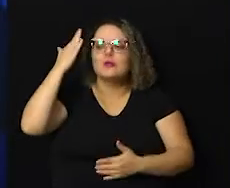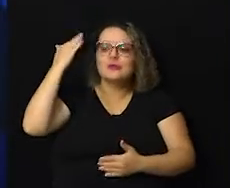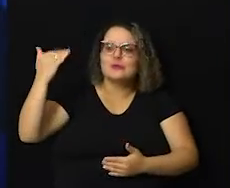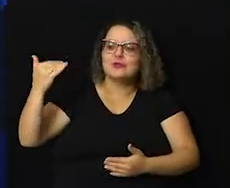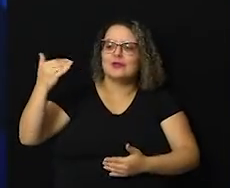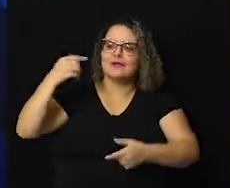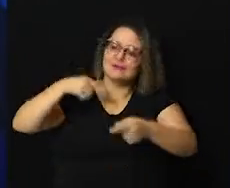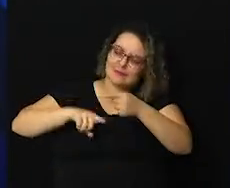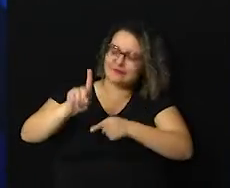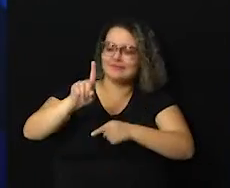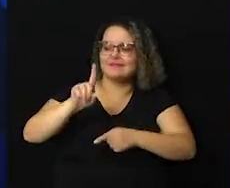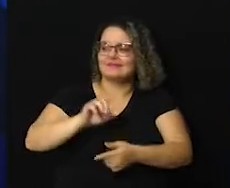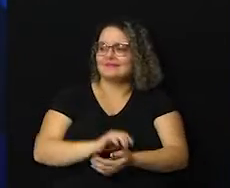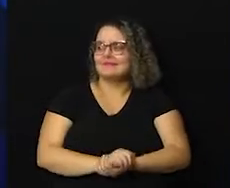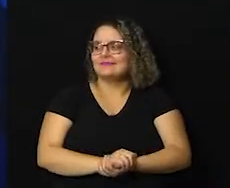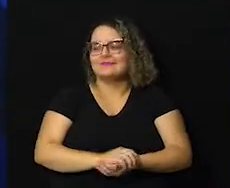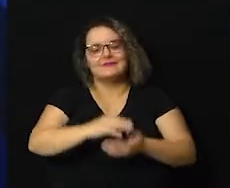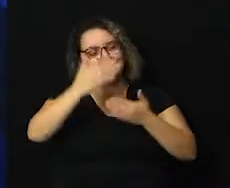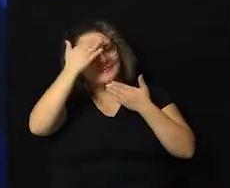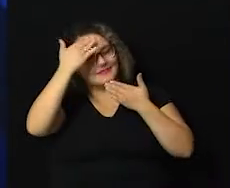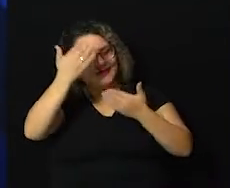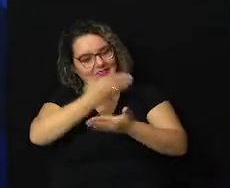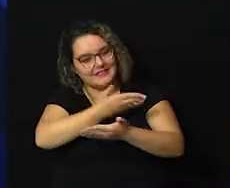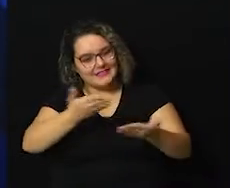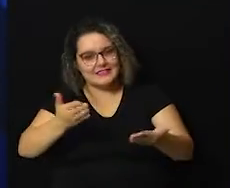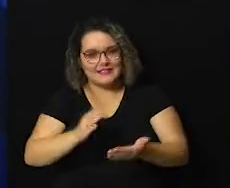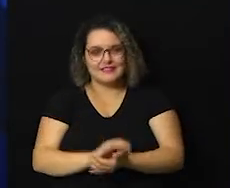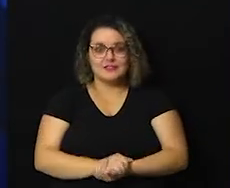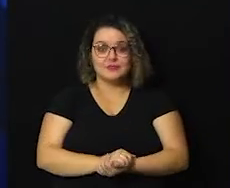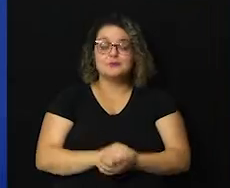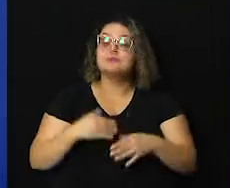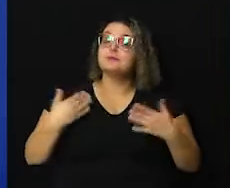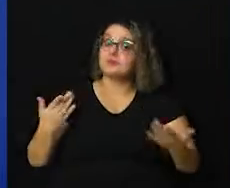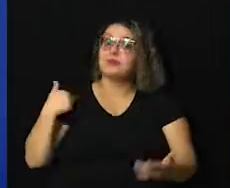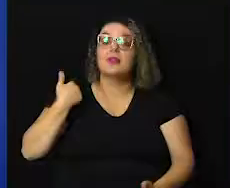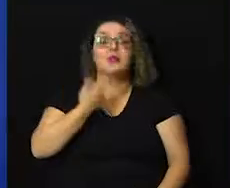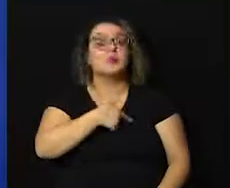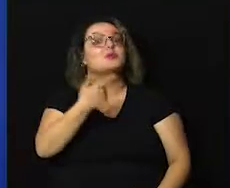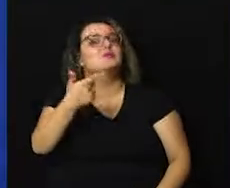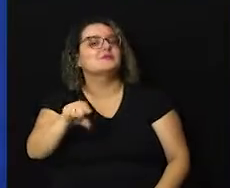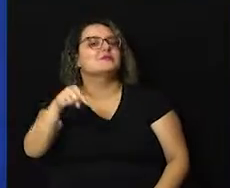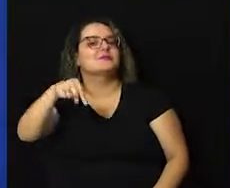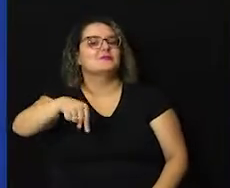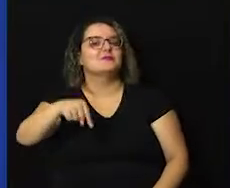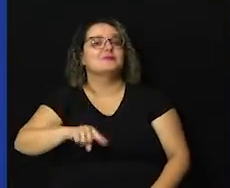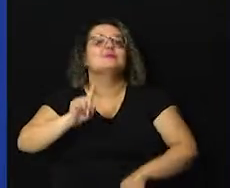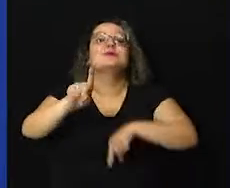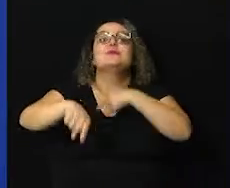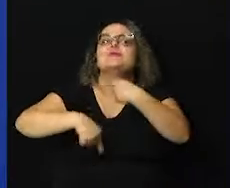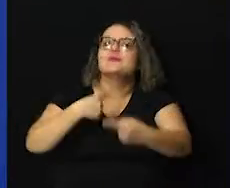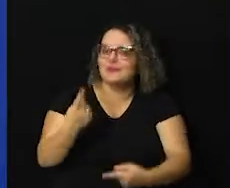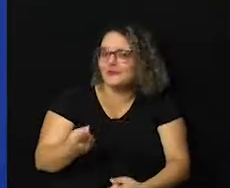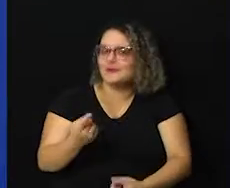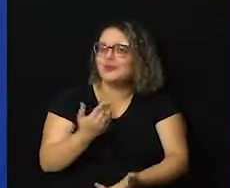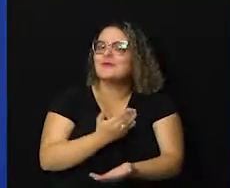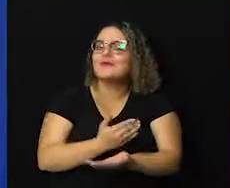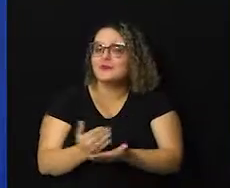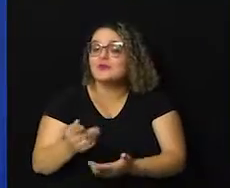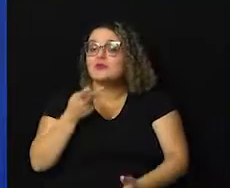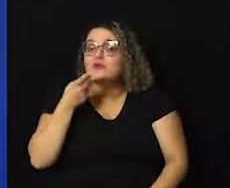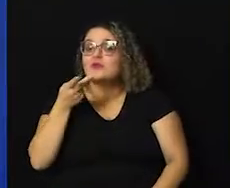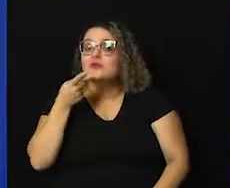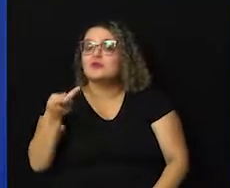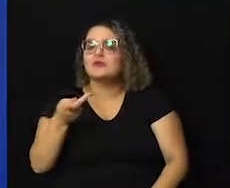muito sucesso e obrigada e obrigado vocês e a gente continua por aqui no próximo